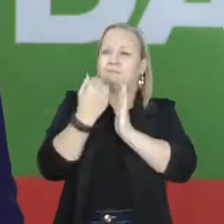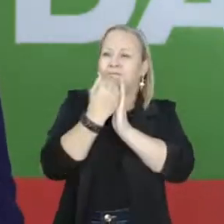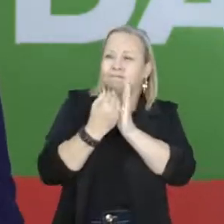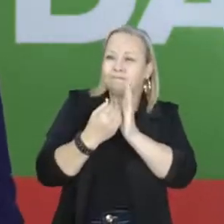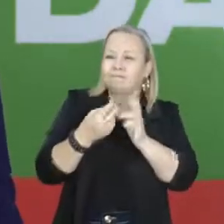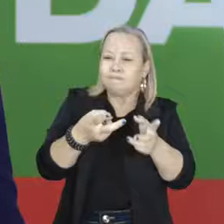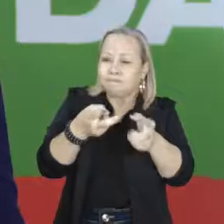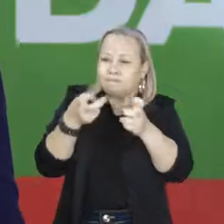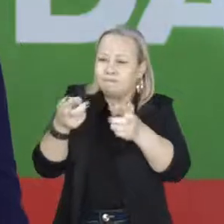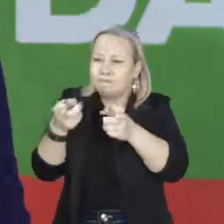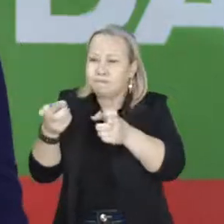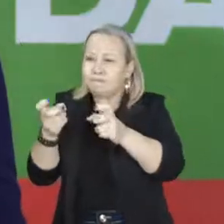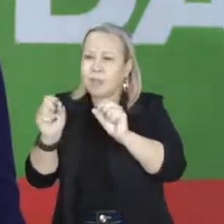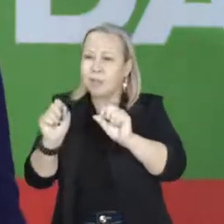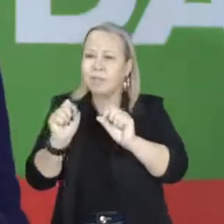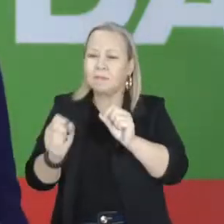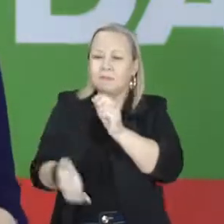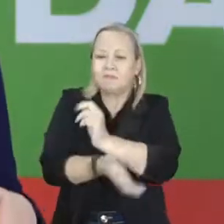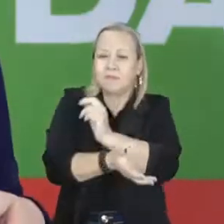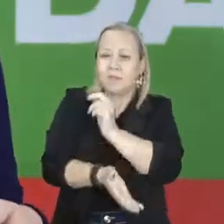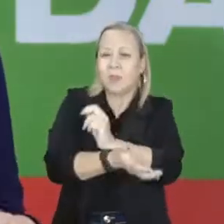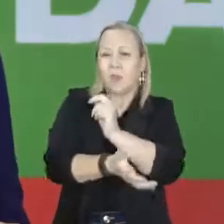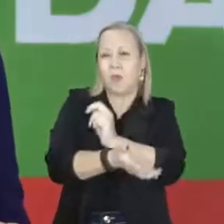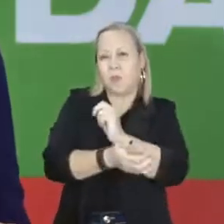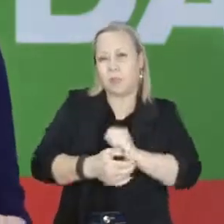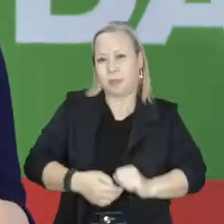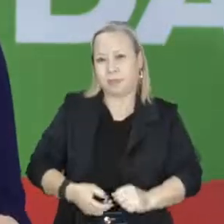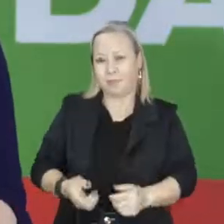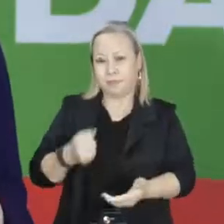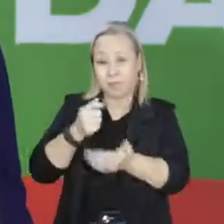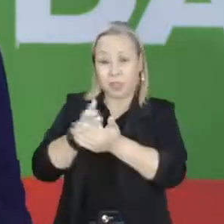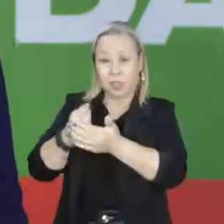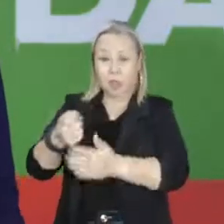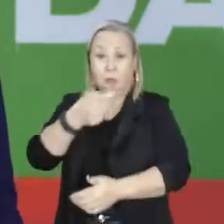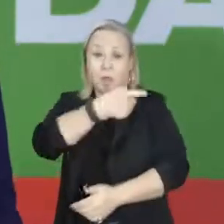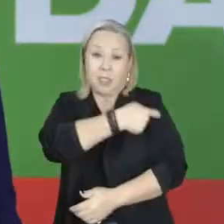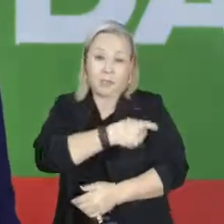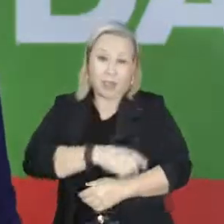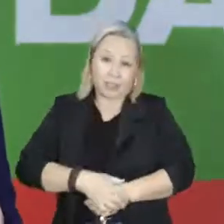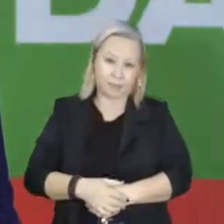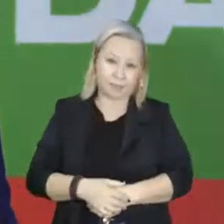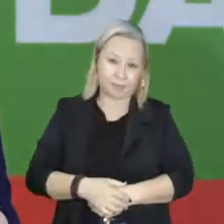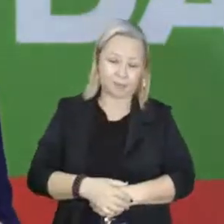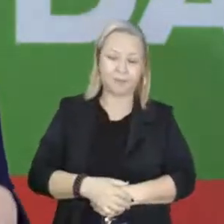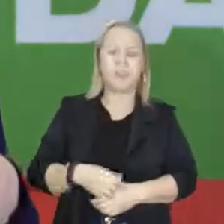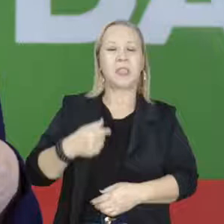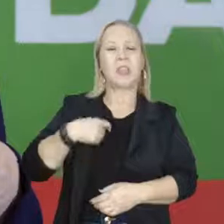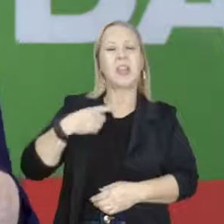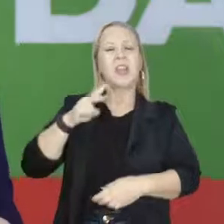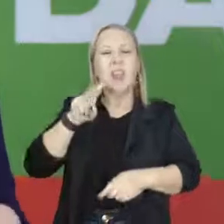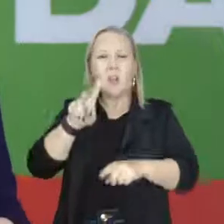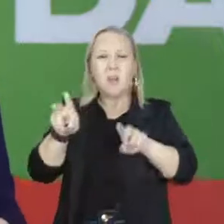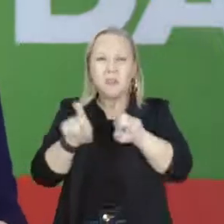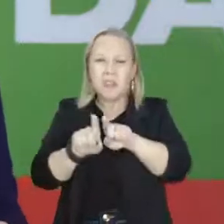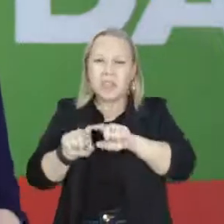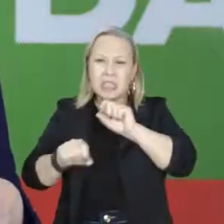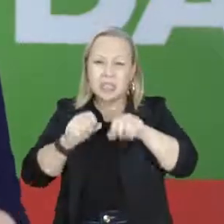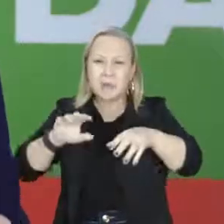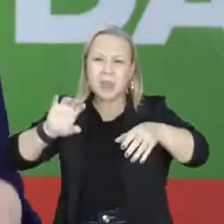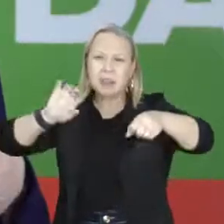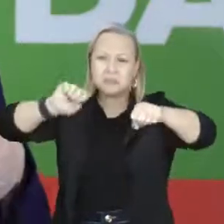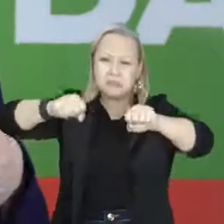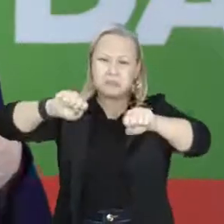vacinas superfaturadas. Ao mesmo tempo em que vi esse presidente andar em motossiata e não ser capaz de entrar num hospital